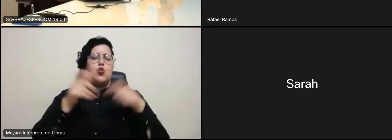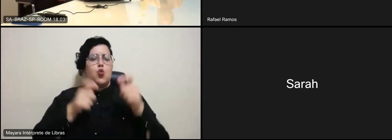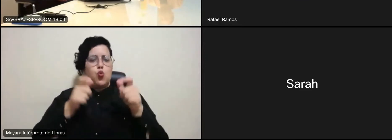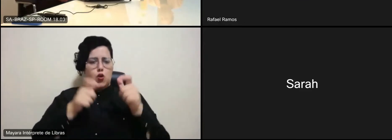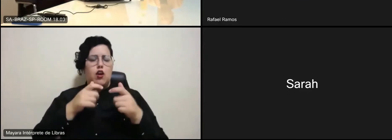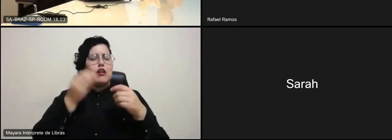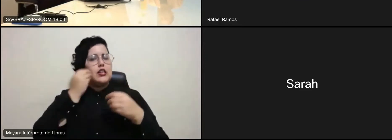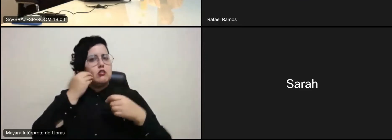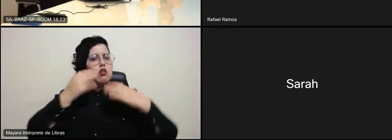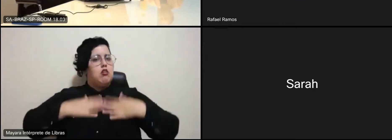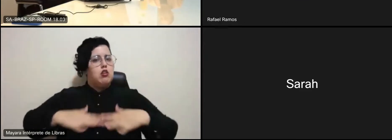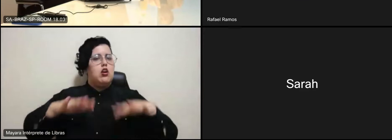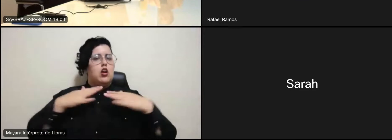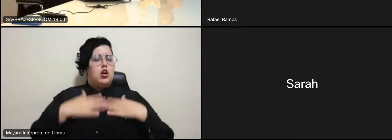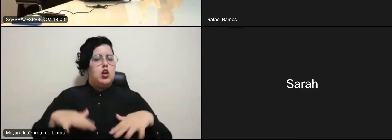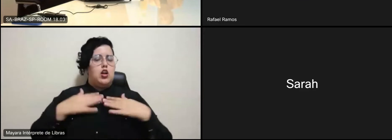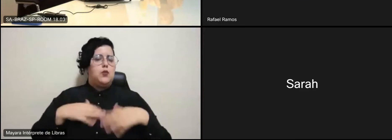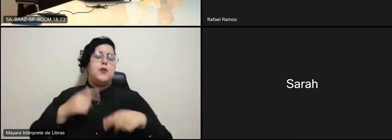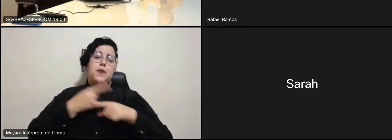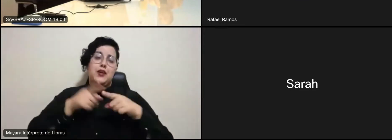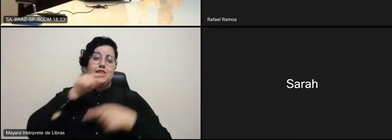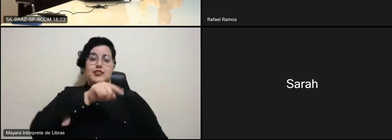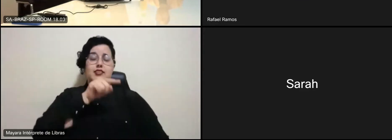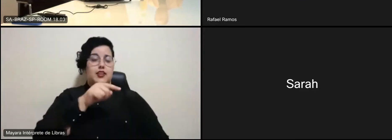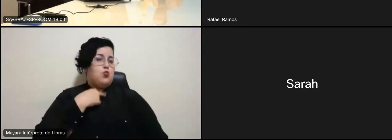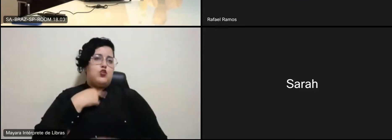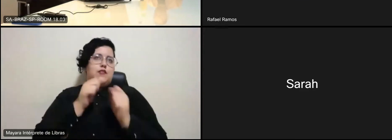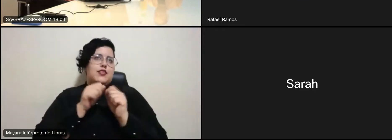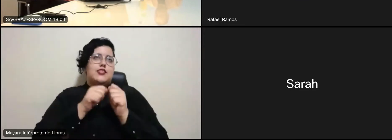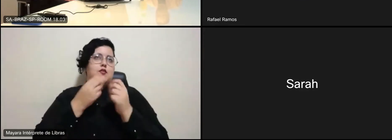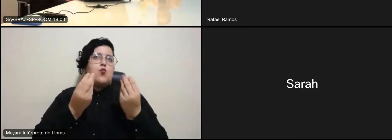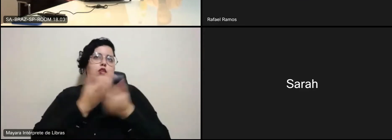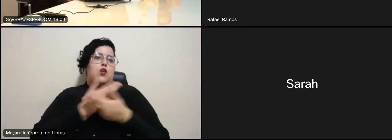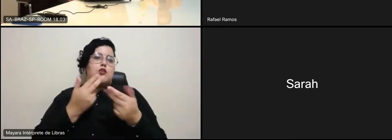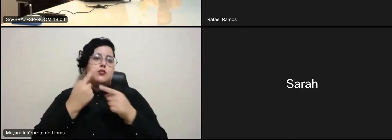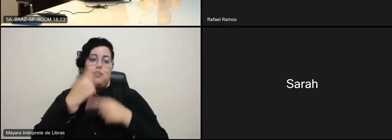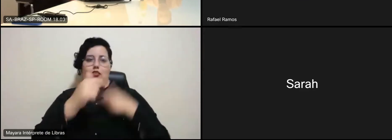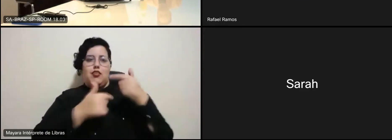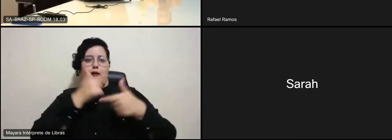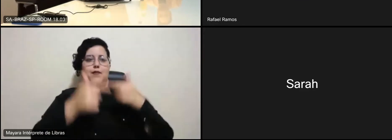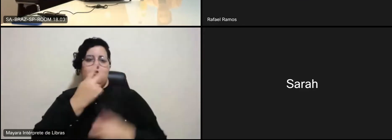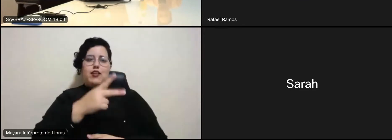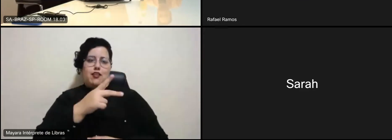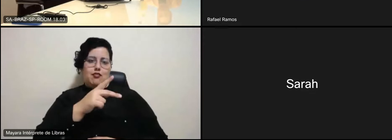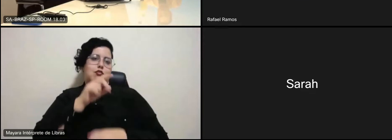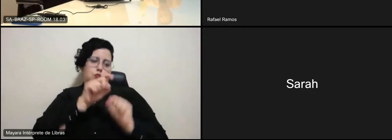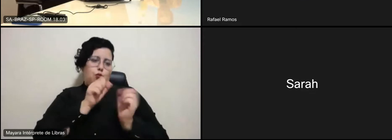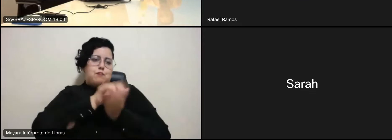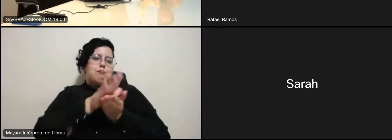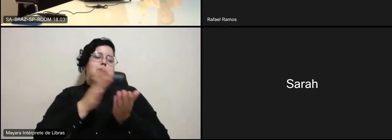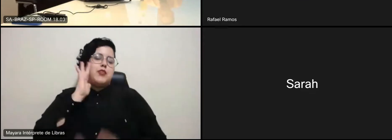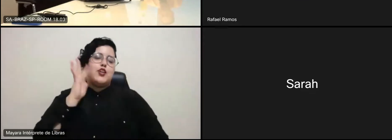me acalmar. Mas eu também entendo do lado dela que ela não podia fazer tanta coisa porque era o emprego dela que estava em risco também. E